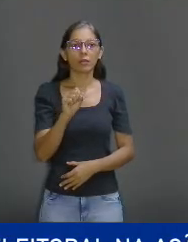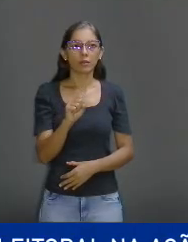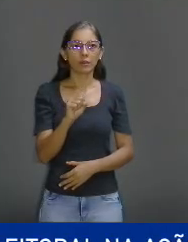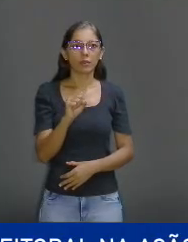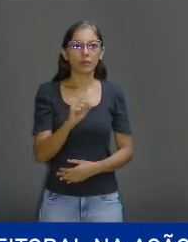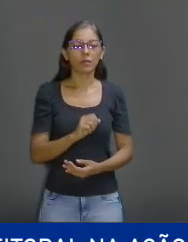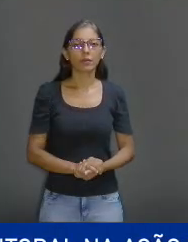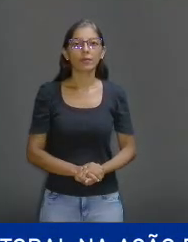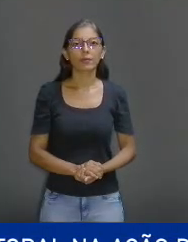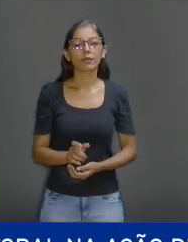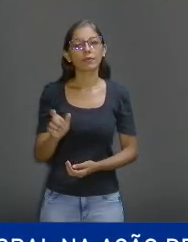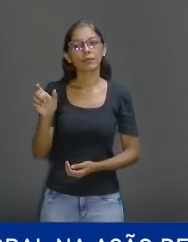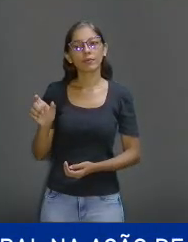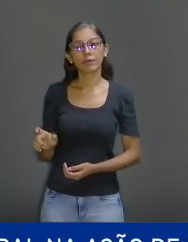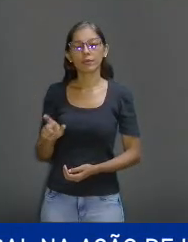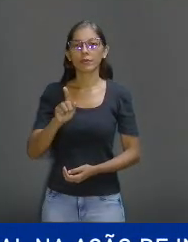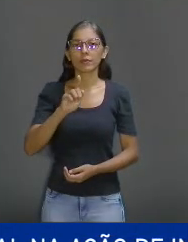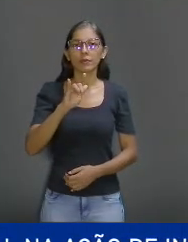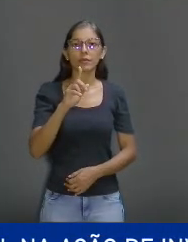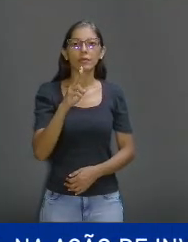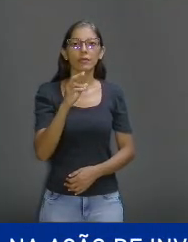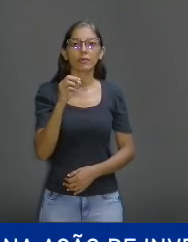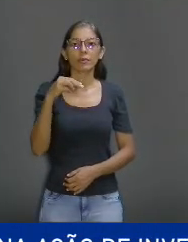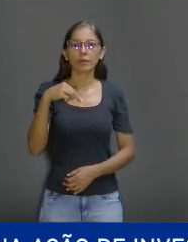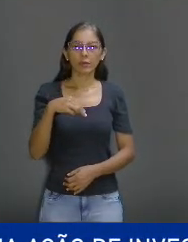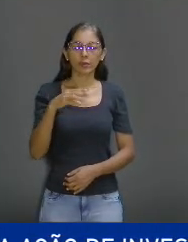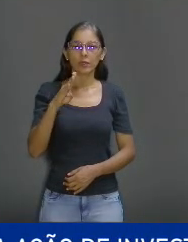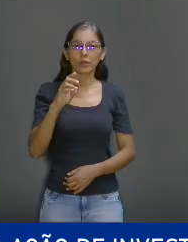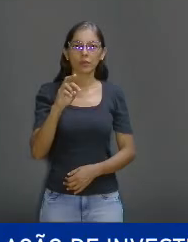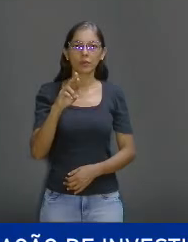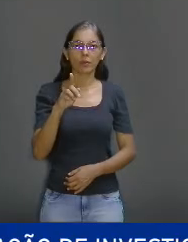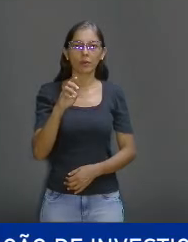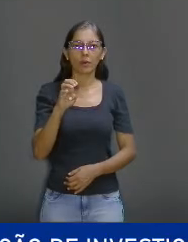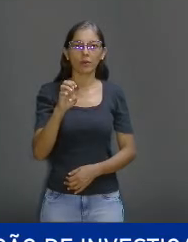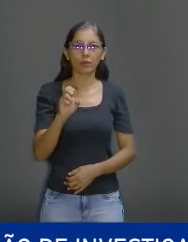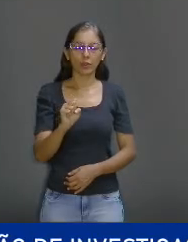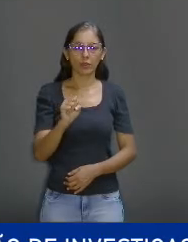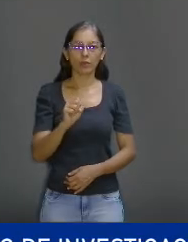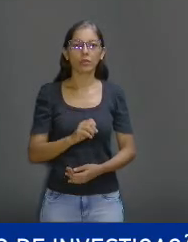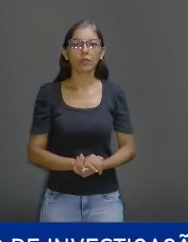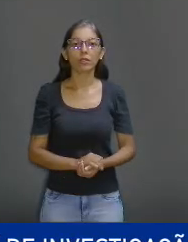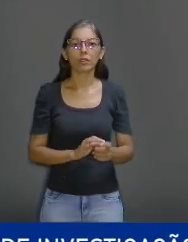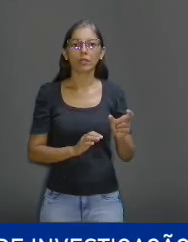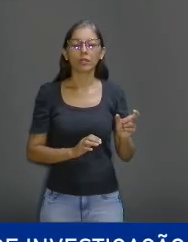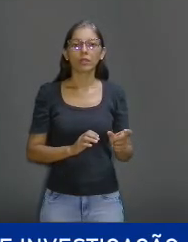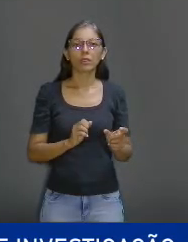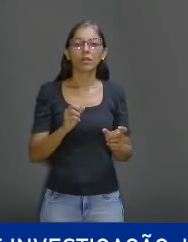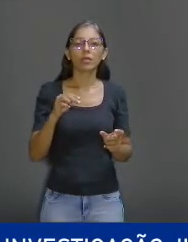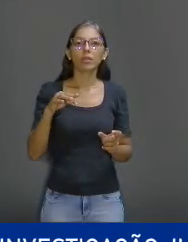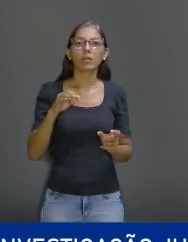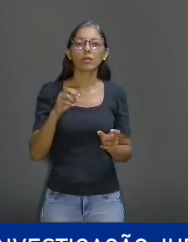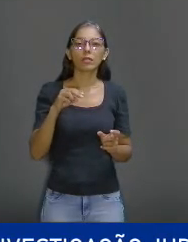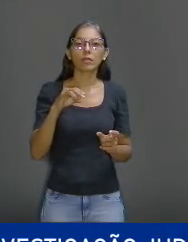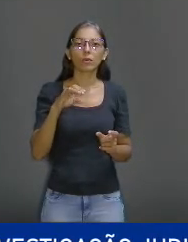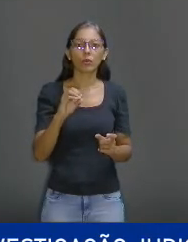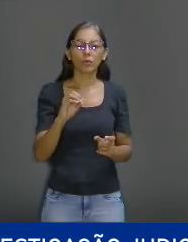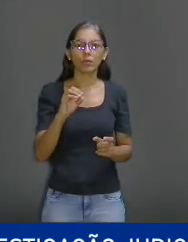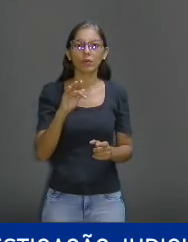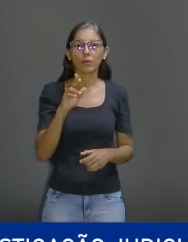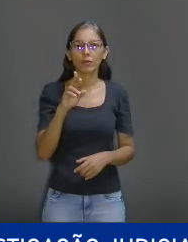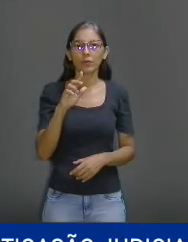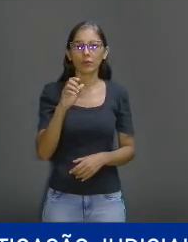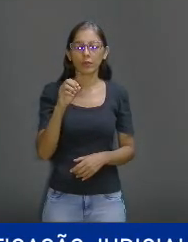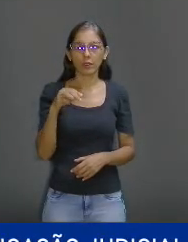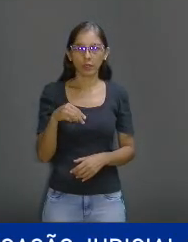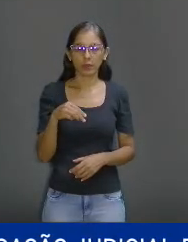o Gilvan Pinheiro Borges, e recorridos Antônio Paulo de Oliveira Furlan, Mário Rocha